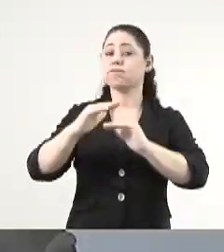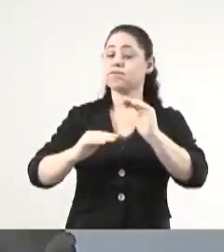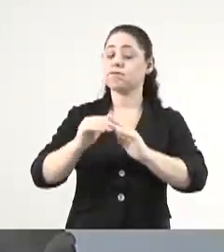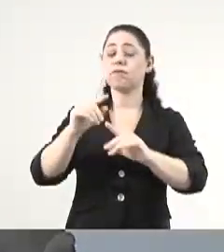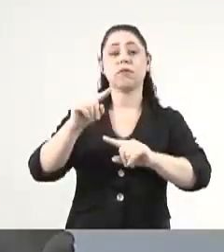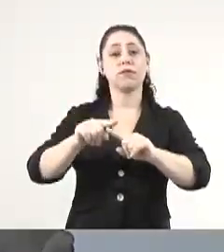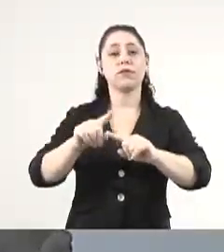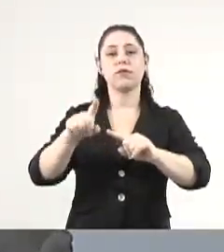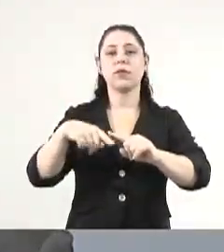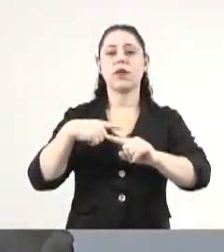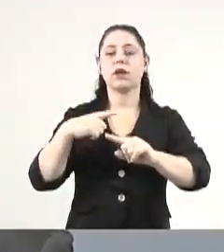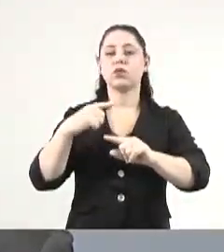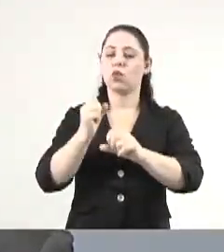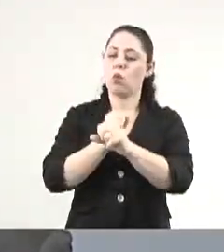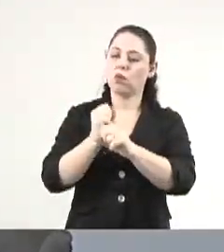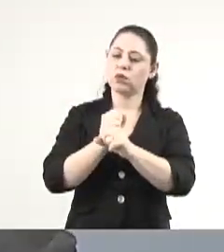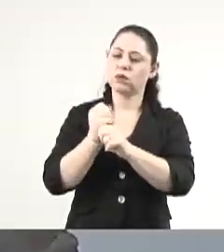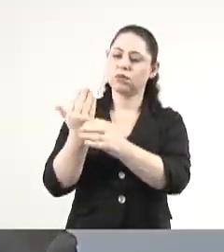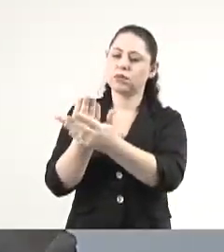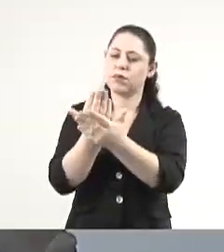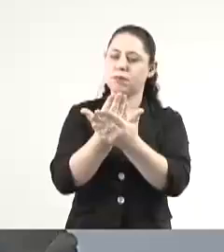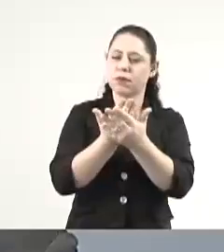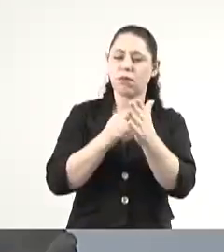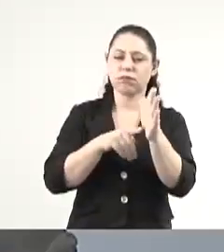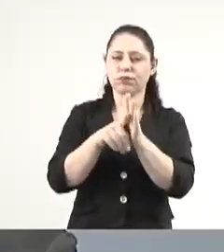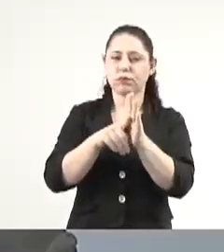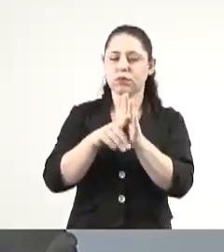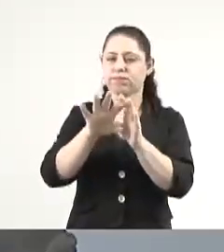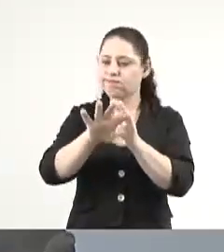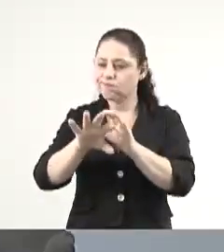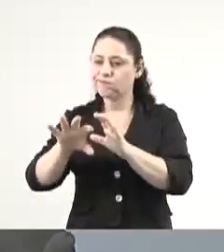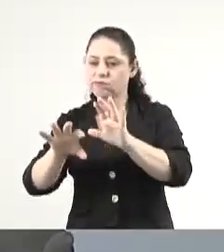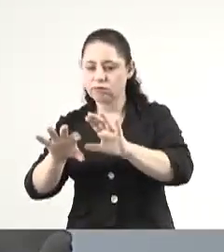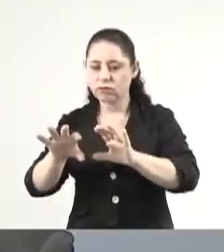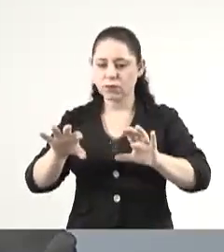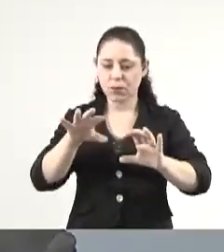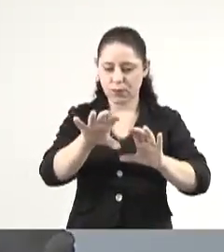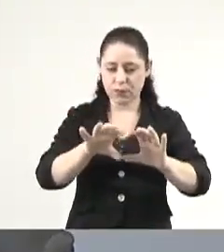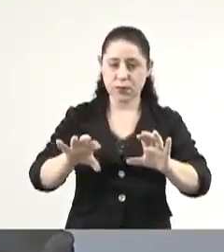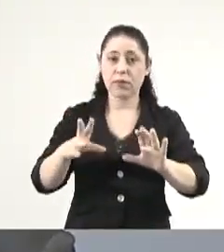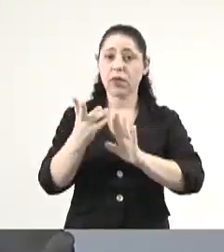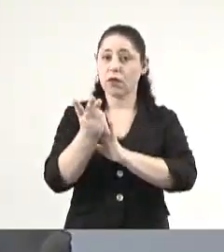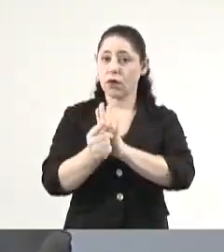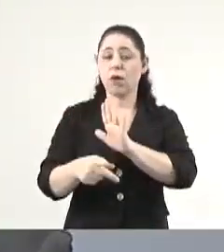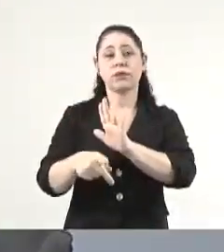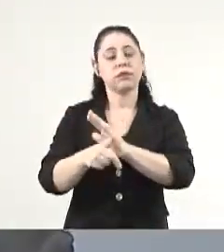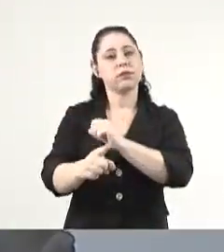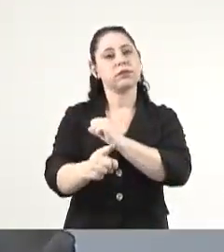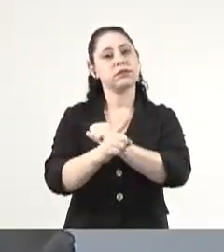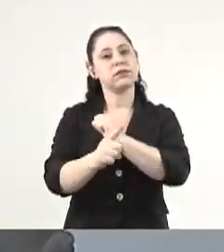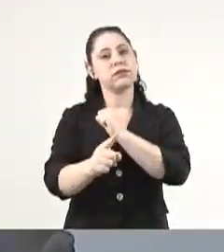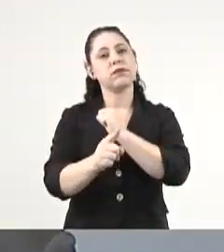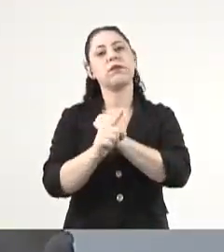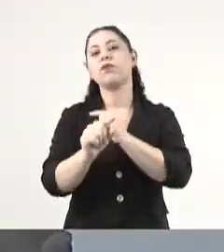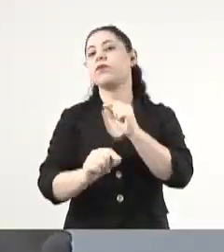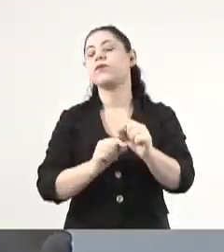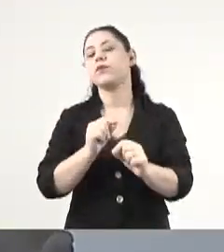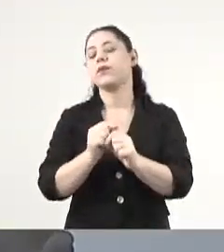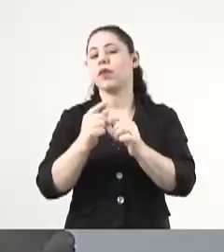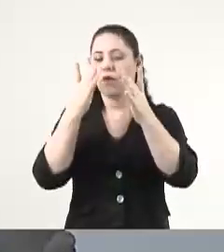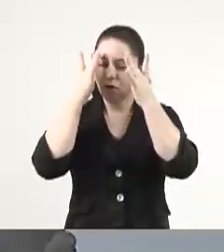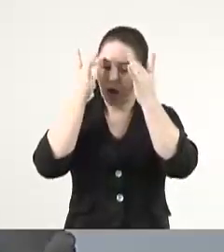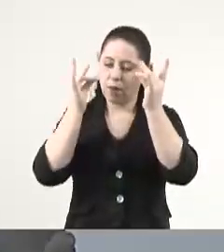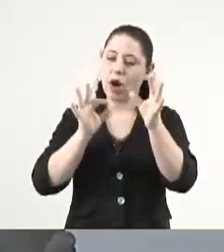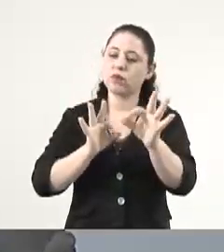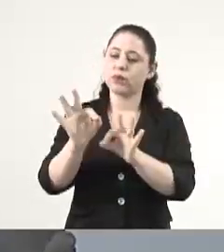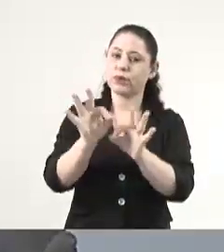gente procura, ao longo do ano, estar separando parte dos nossos recursos para atender aos pleitos formulados